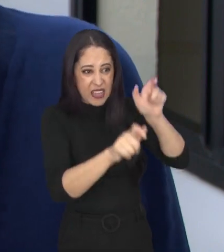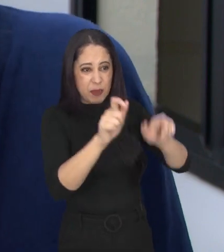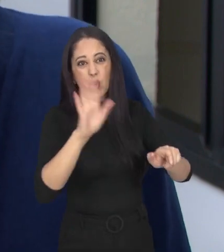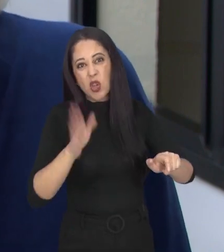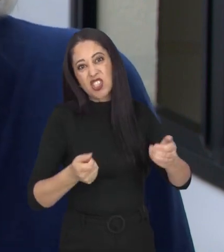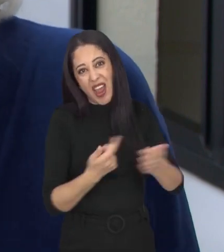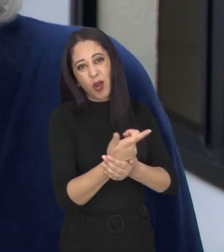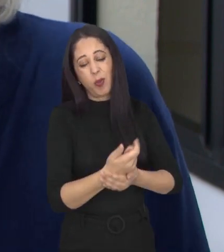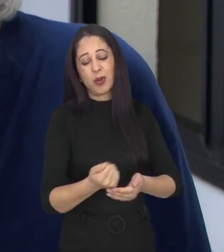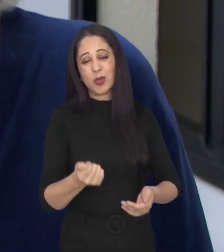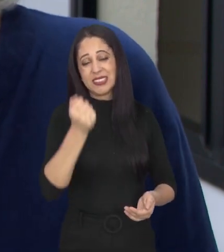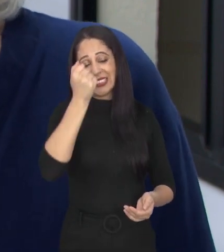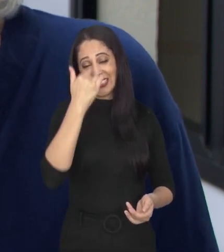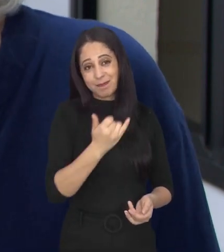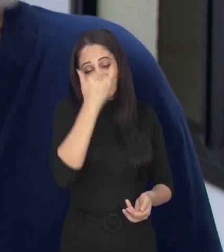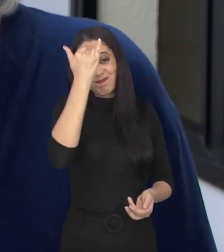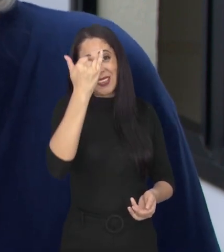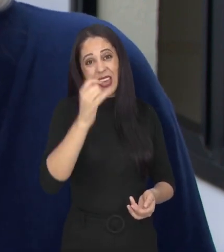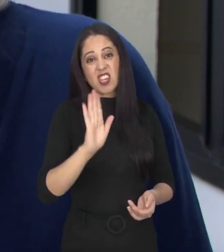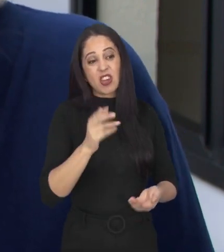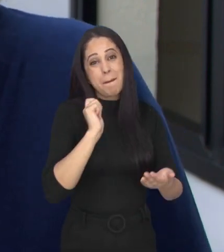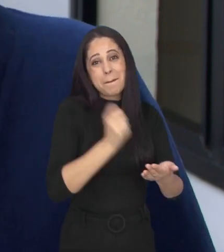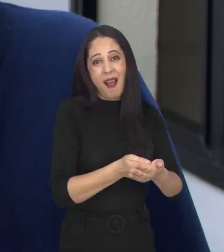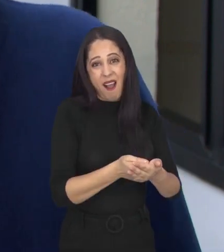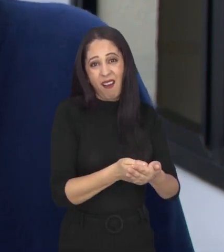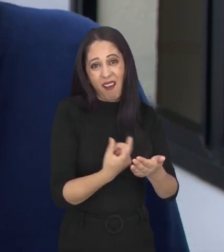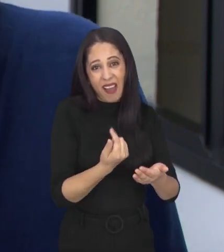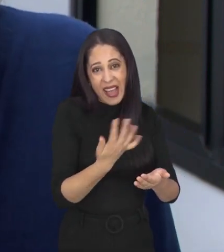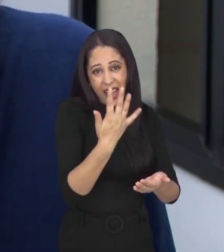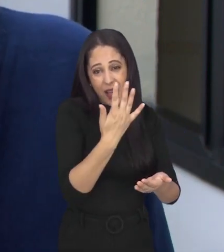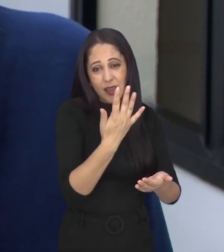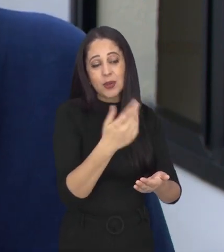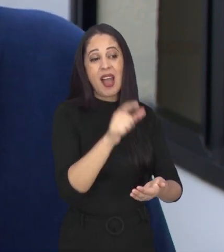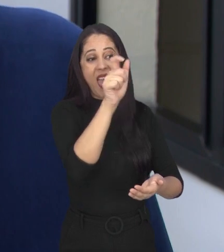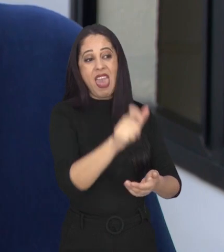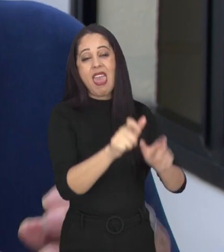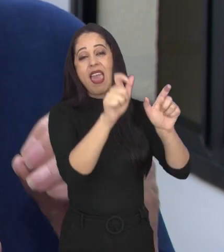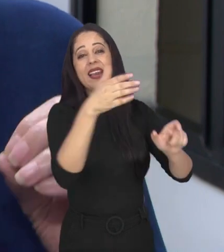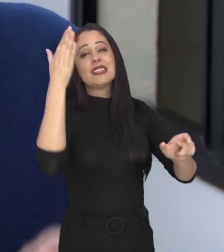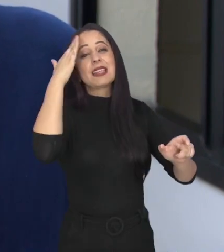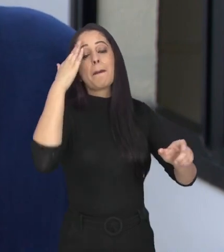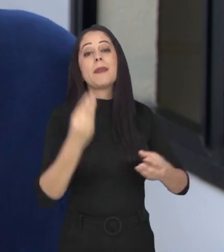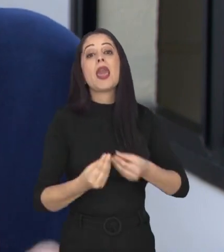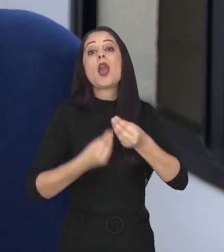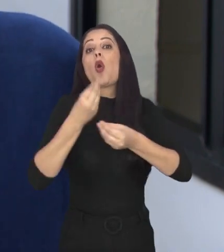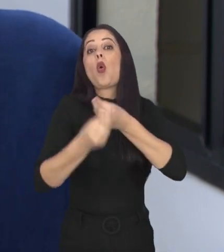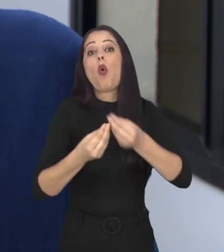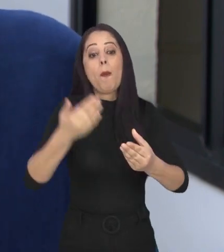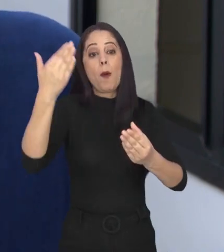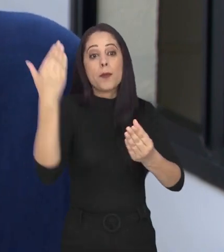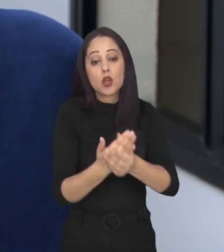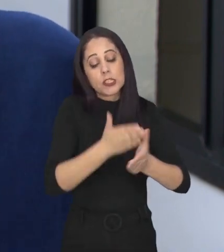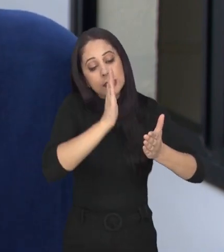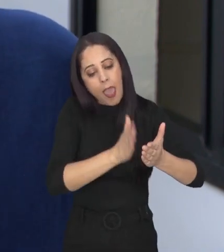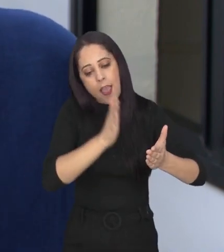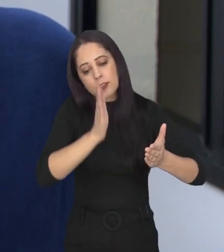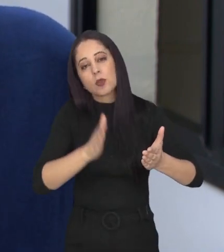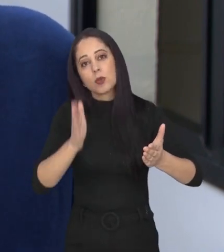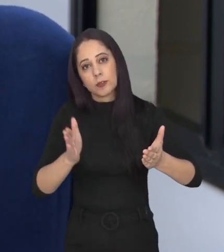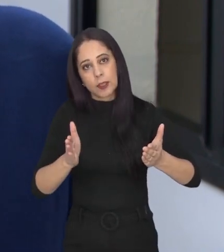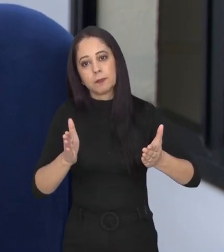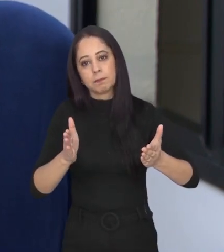que já compraram, que já erraram, que já estão pagando caro por isso, saber exatamente em que fase que está o processo dela